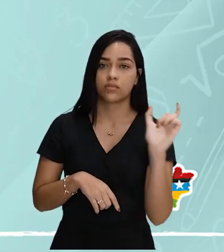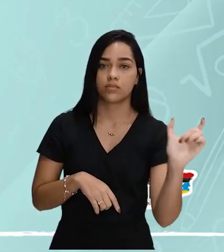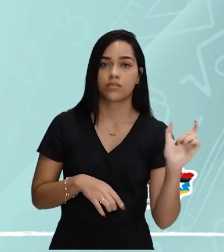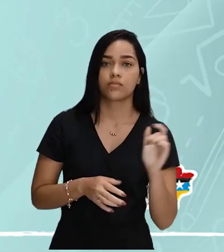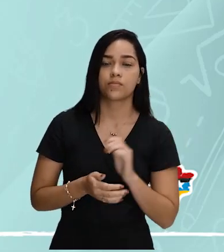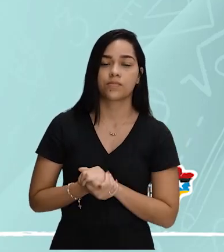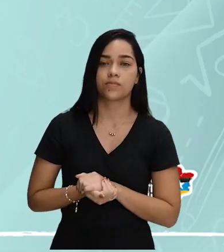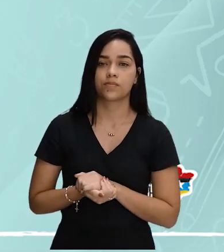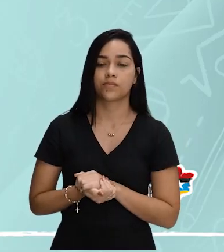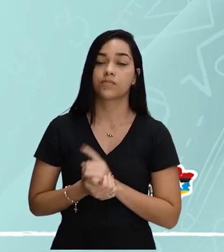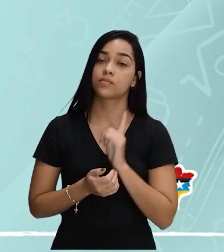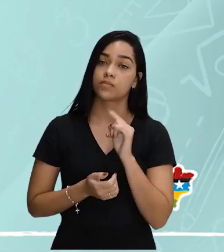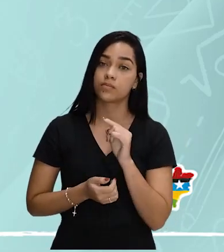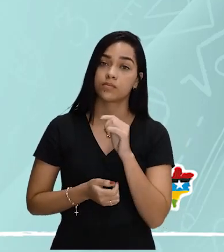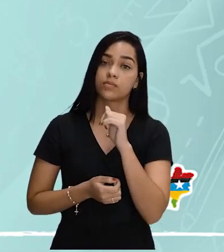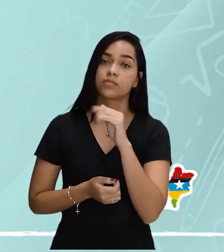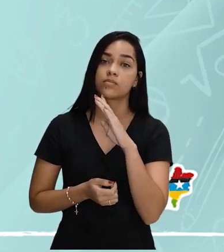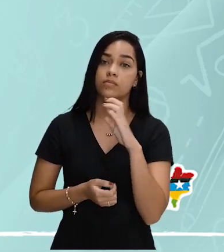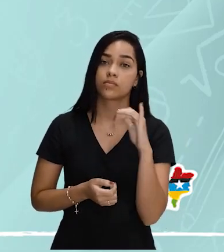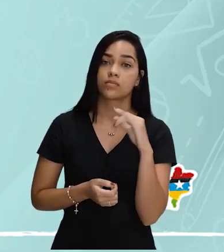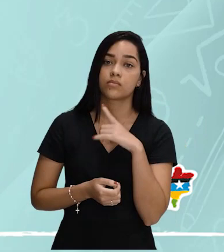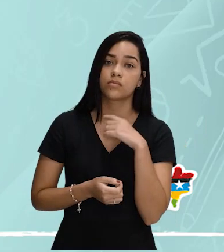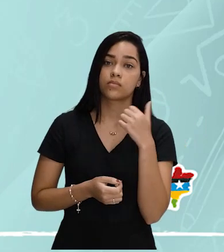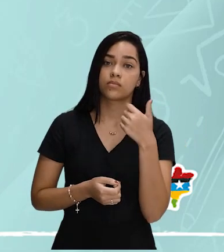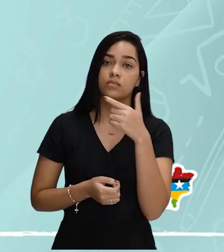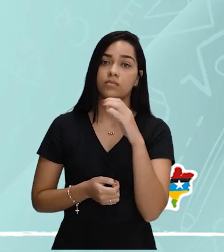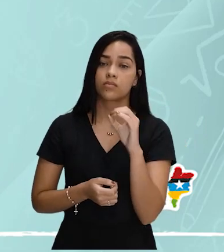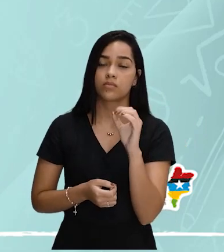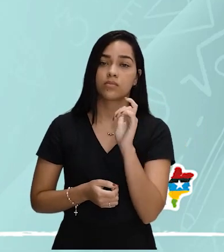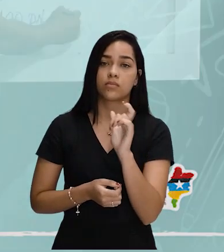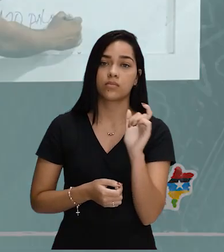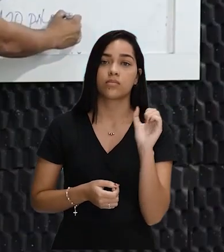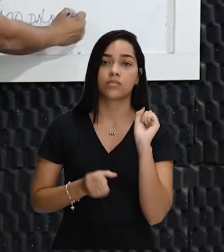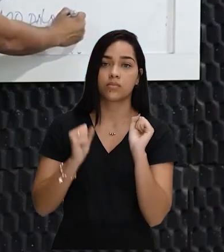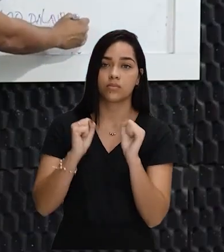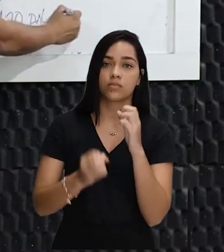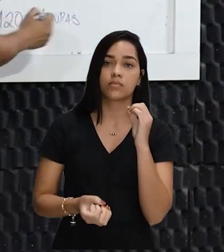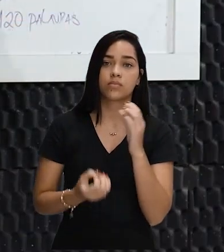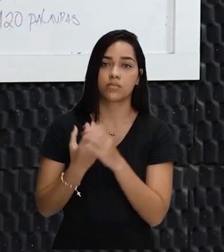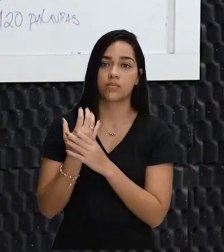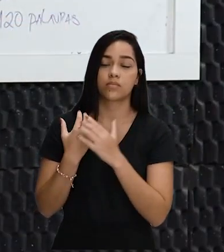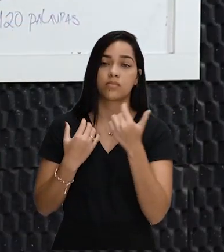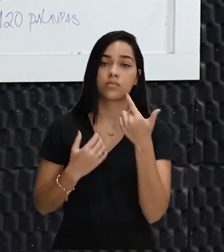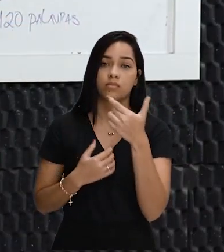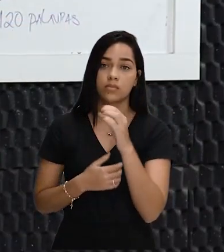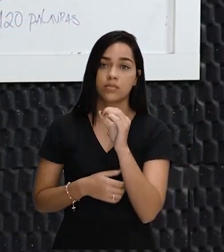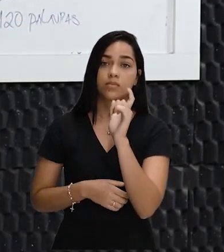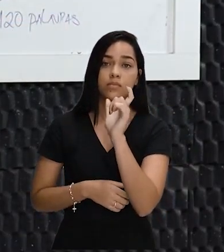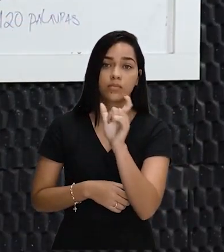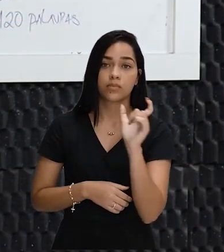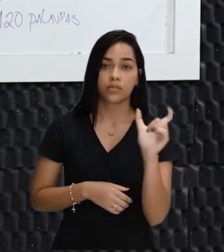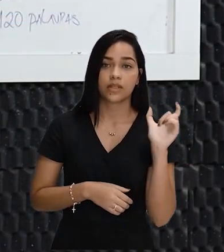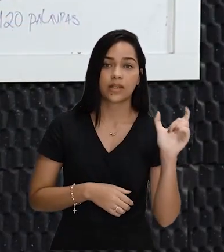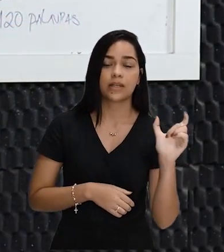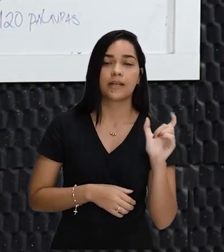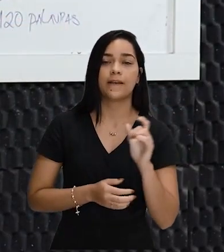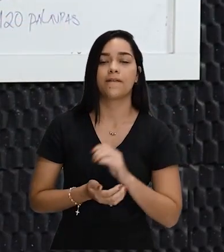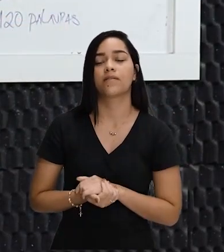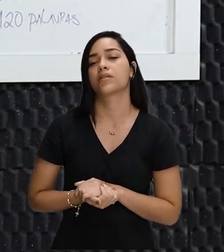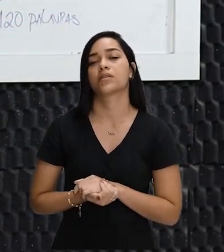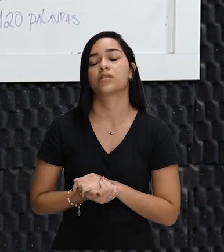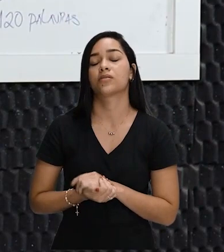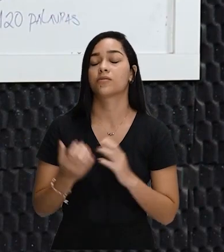Então esse é o alfabeto ele tem sempre ele pode formar 120 Palavras